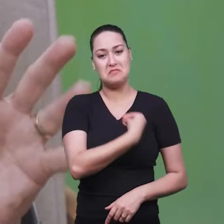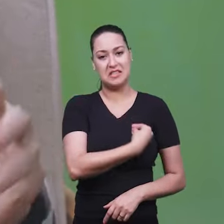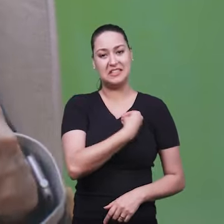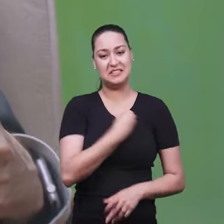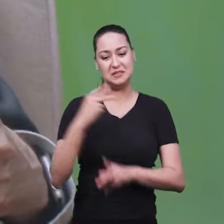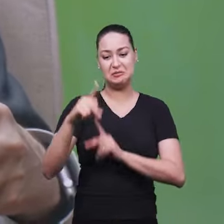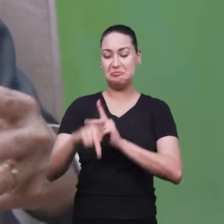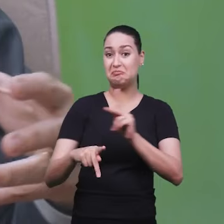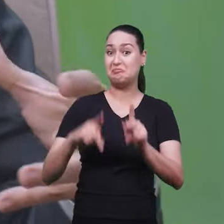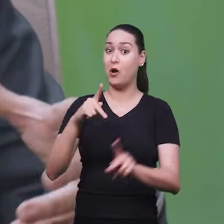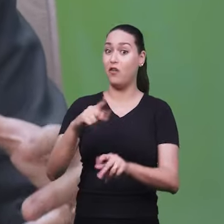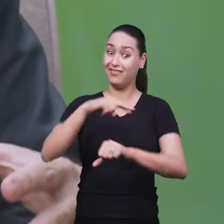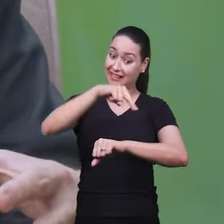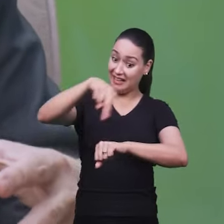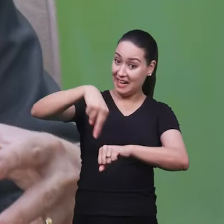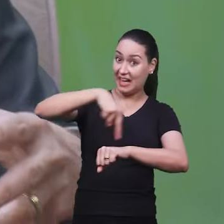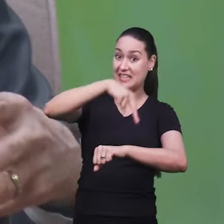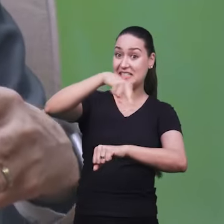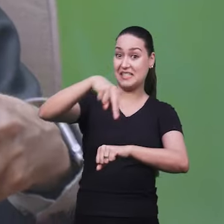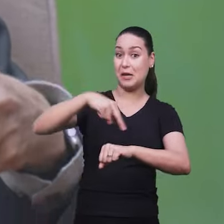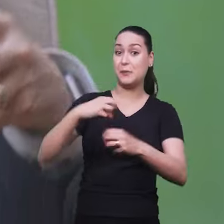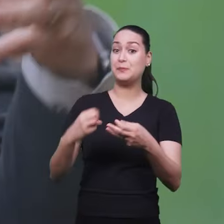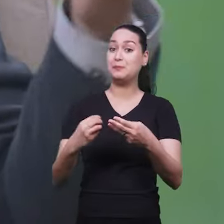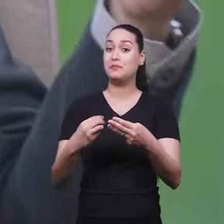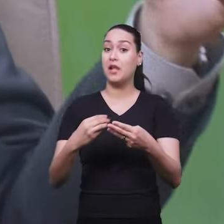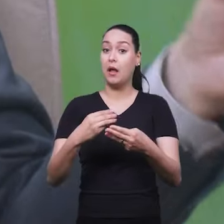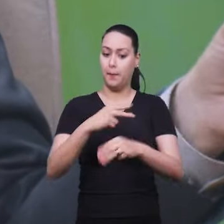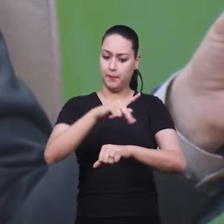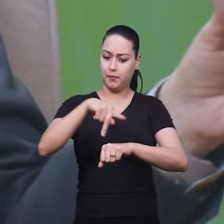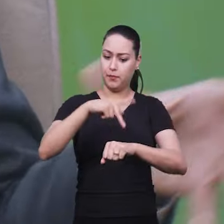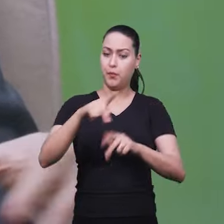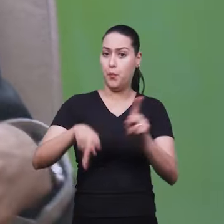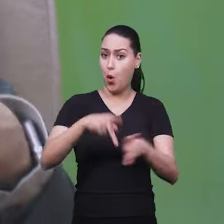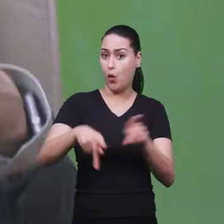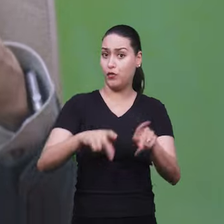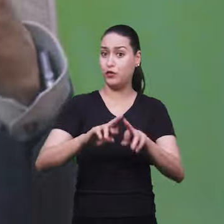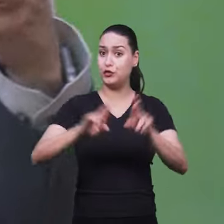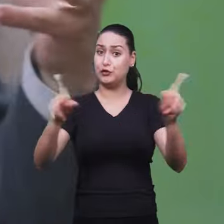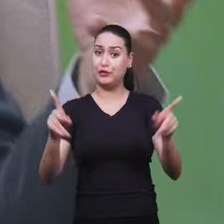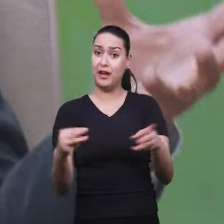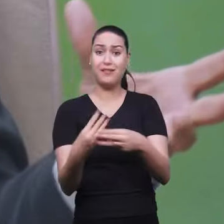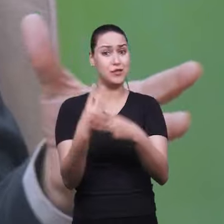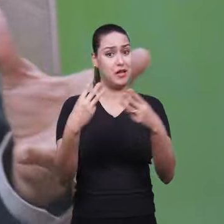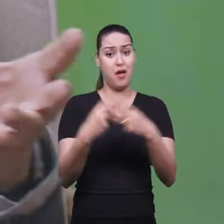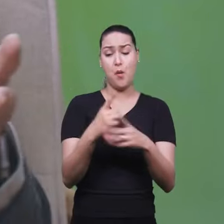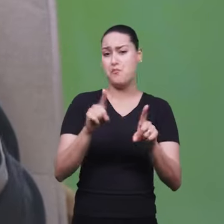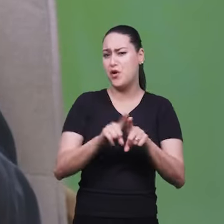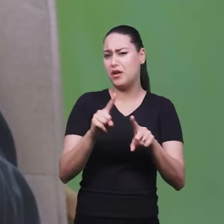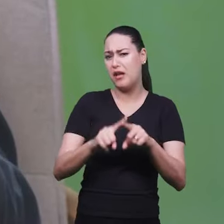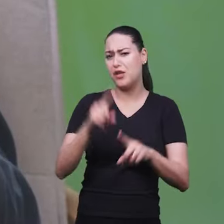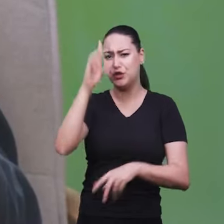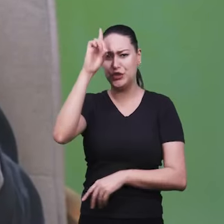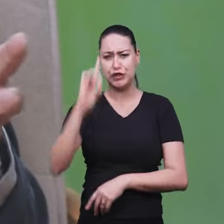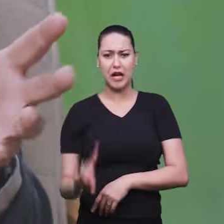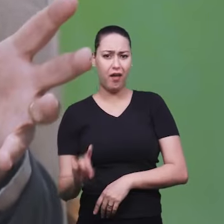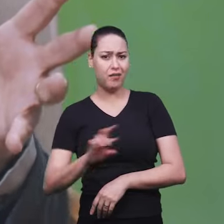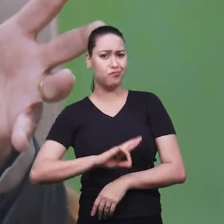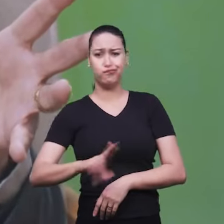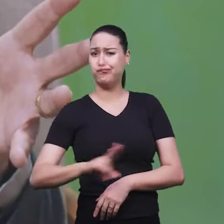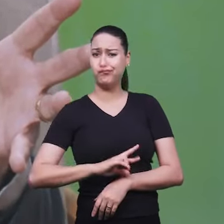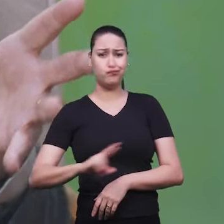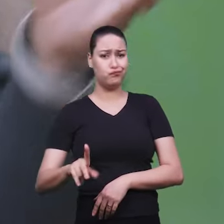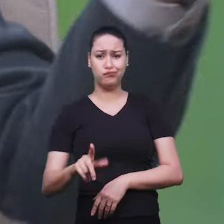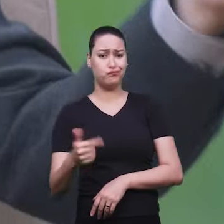integrarmos esse povo, essa nação gentílica que não tinha direito a nada,